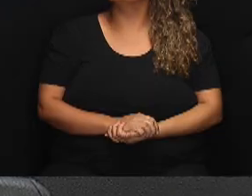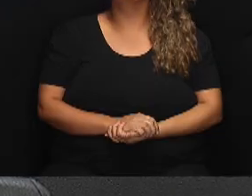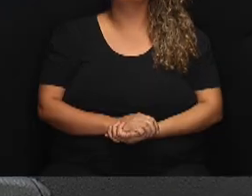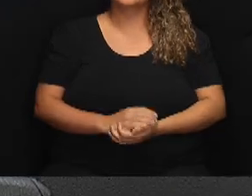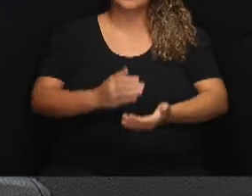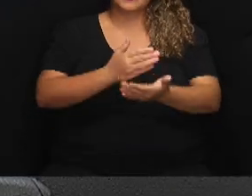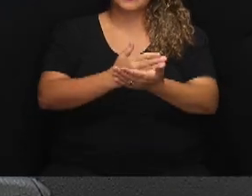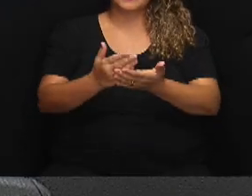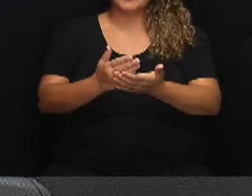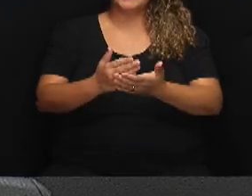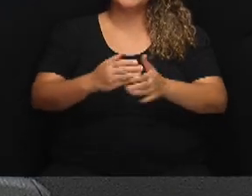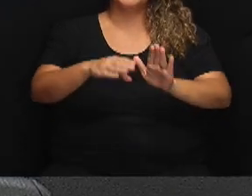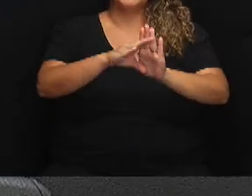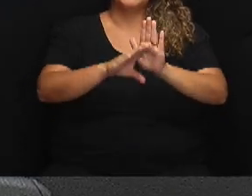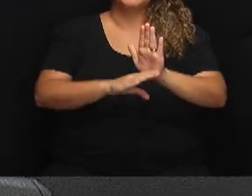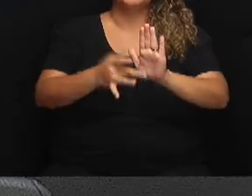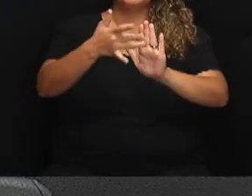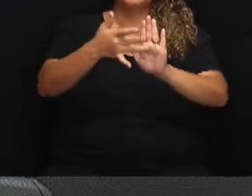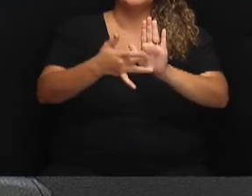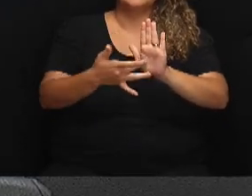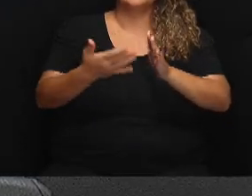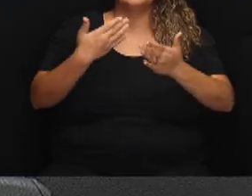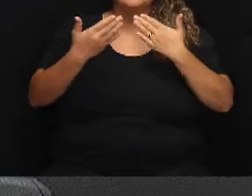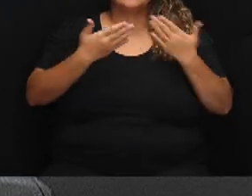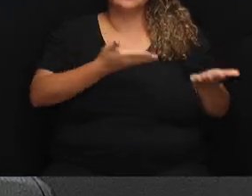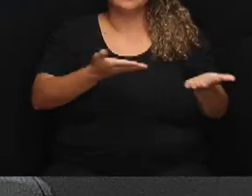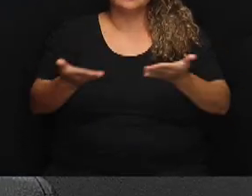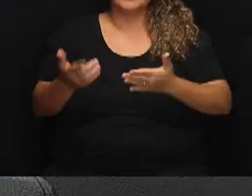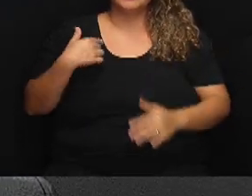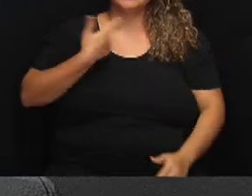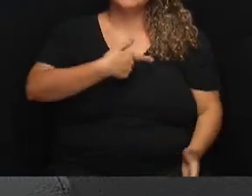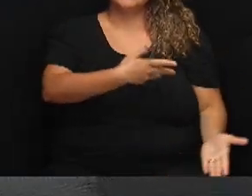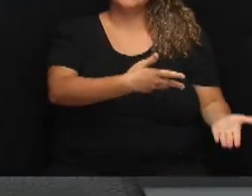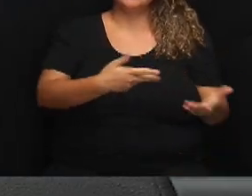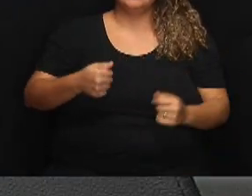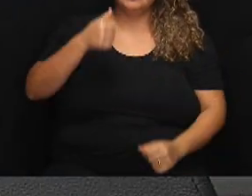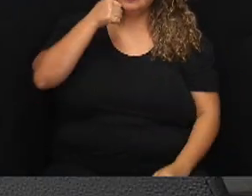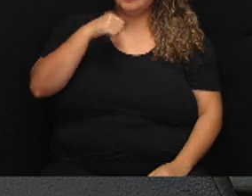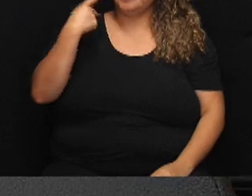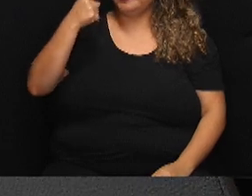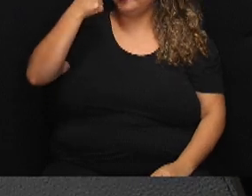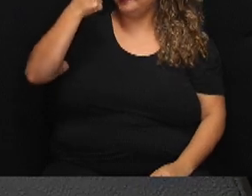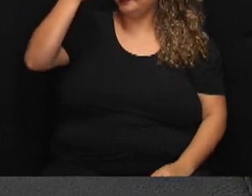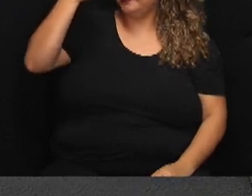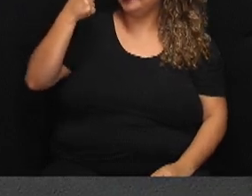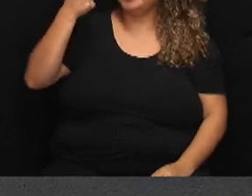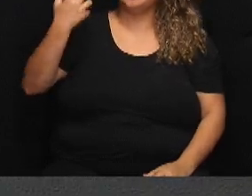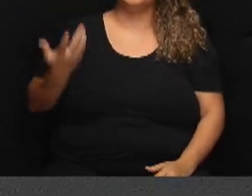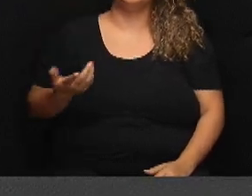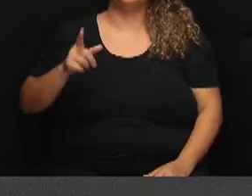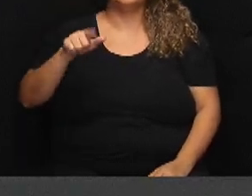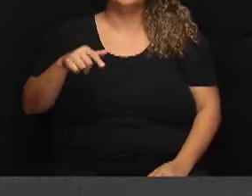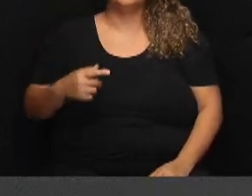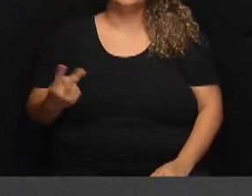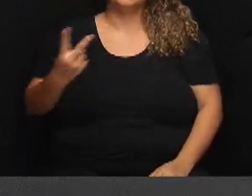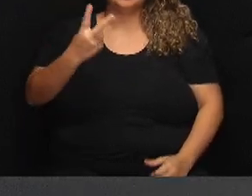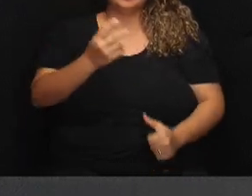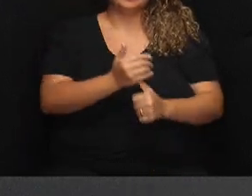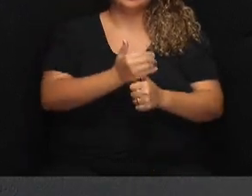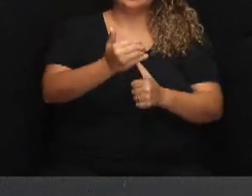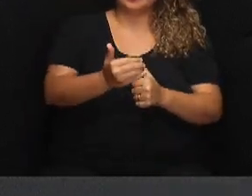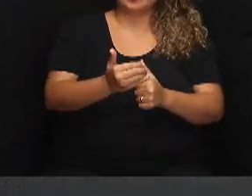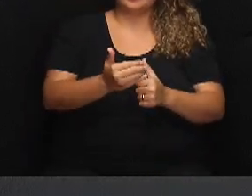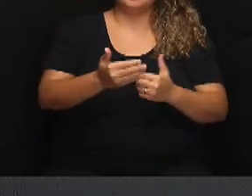Está começando mais um programa em pauta e hoje a nossa convidada é a vereadora Paola Miguel, ela que está no seu segundo